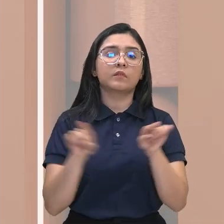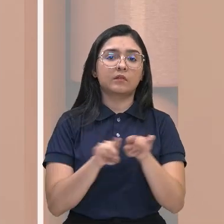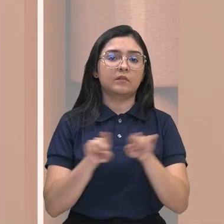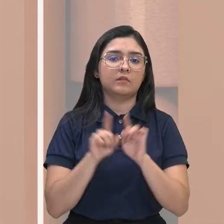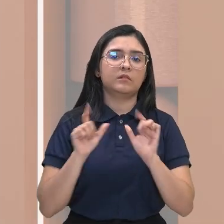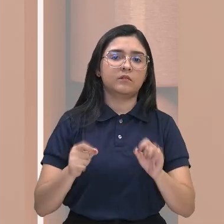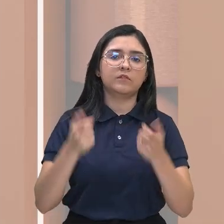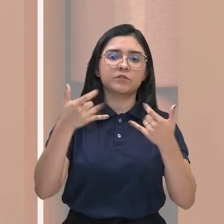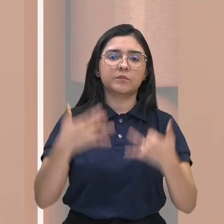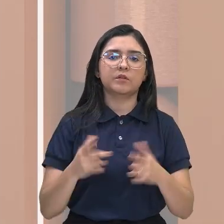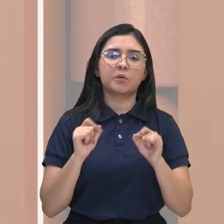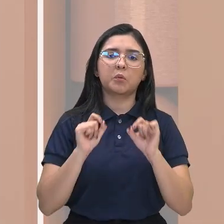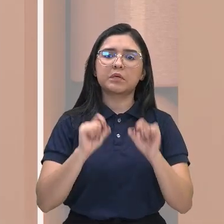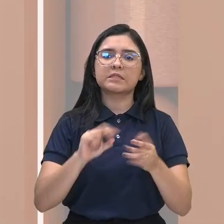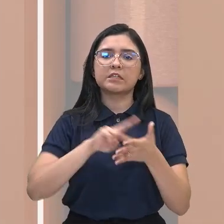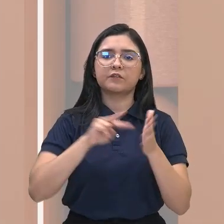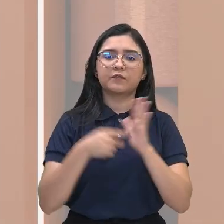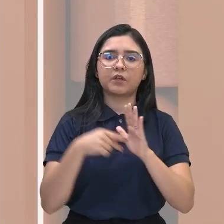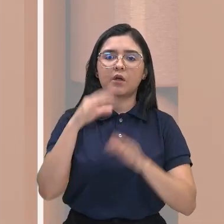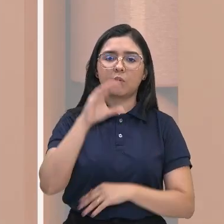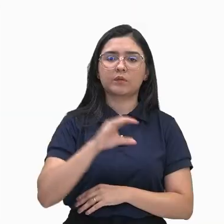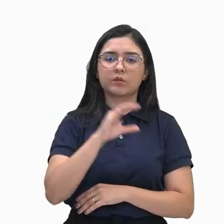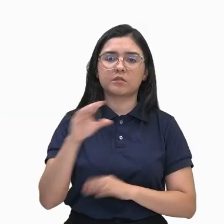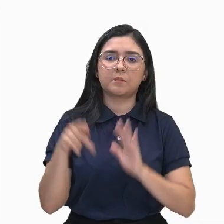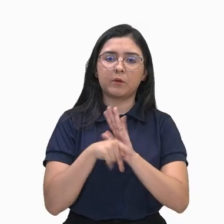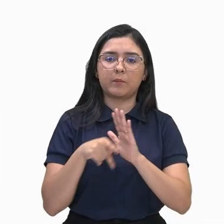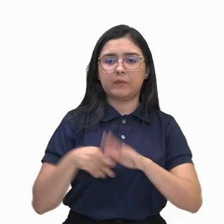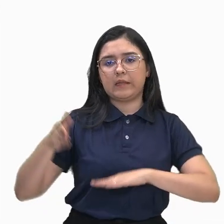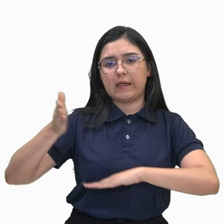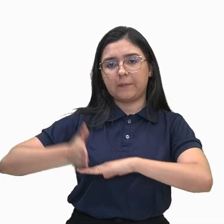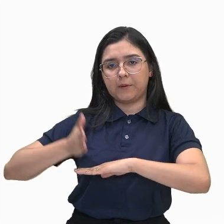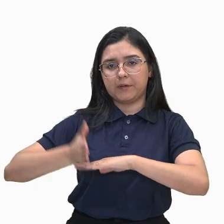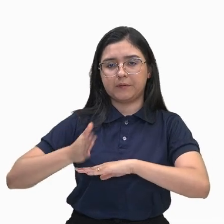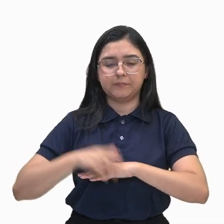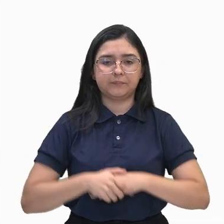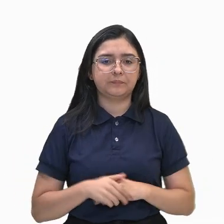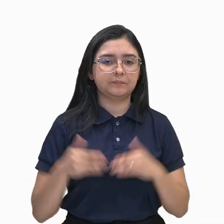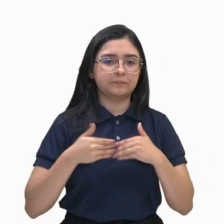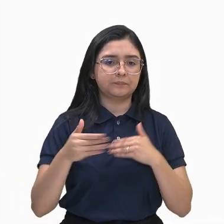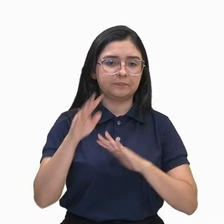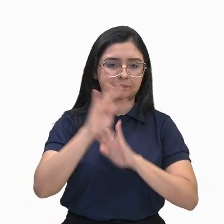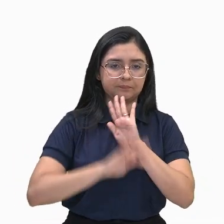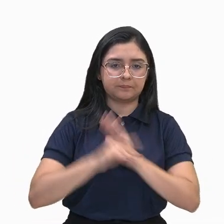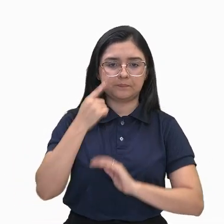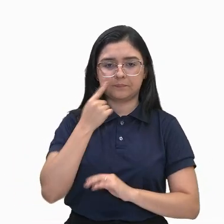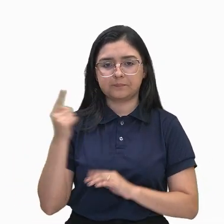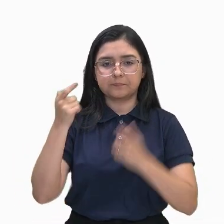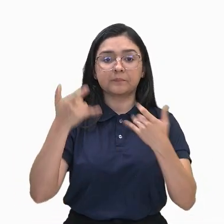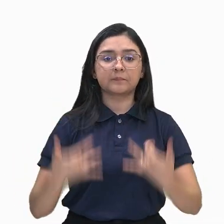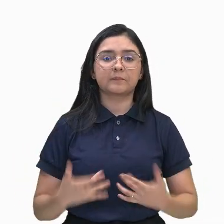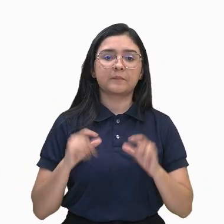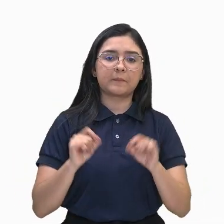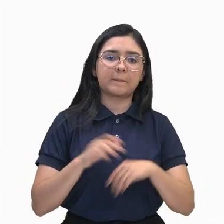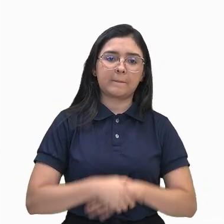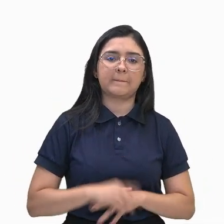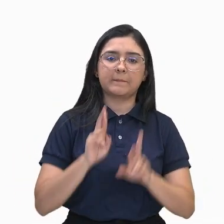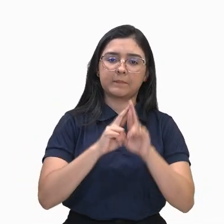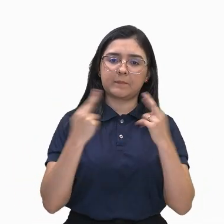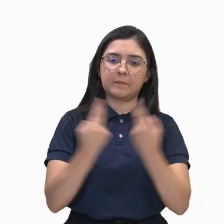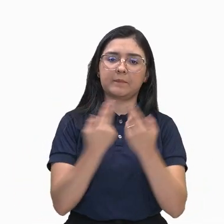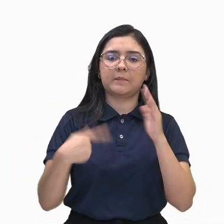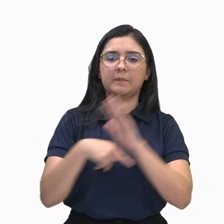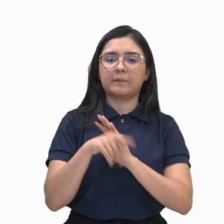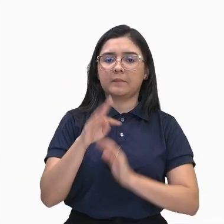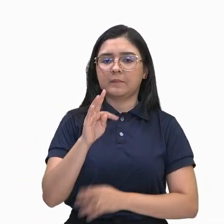do que viria a ser o catolicismo ali na era moderna. Vamos ao texto, vamos lá. O Concílio de Trento.